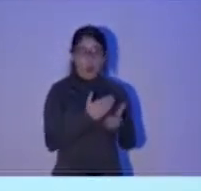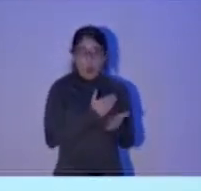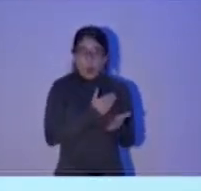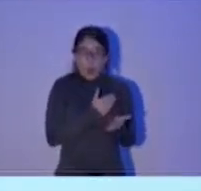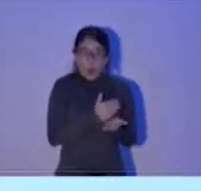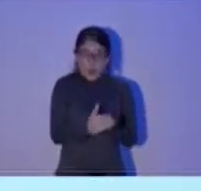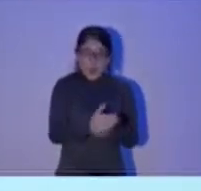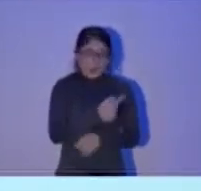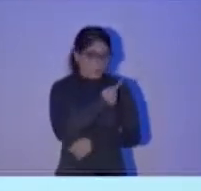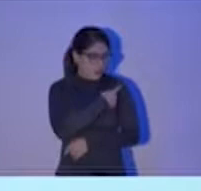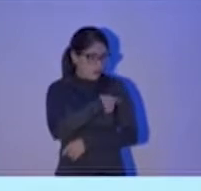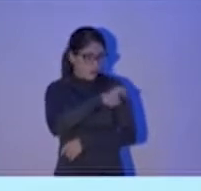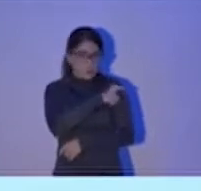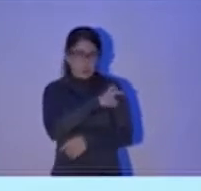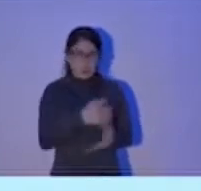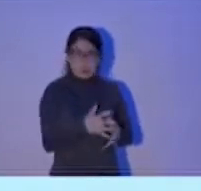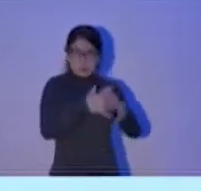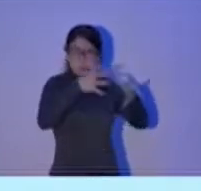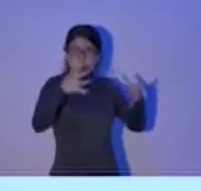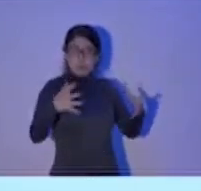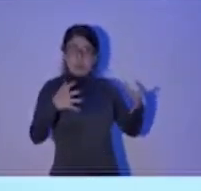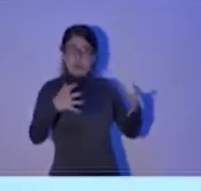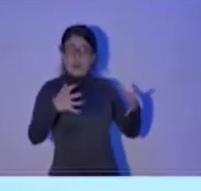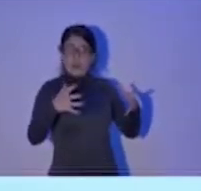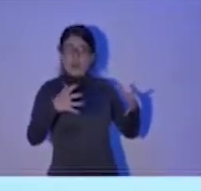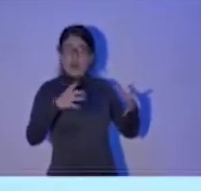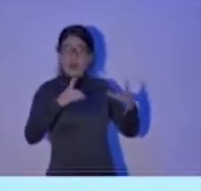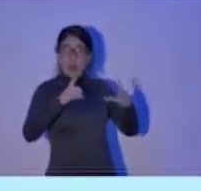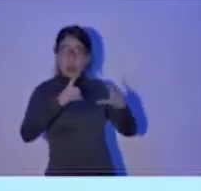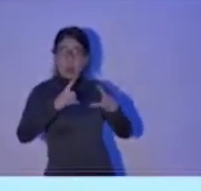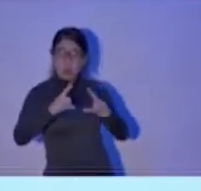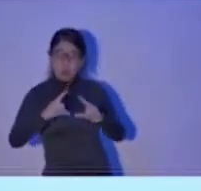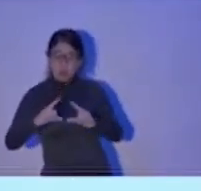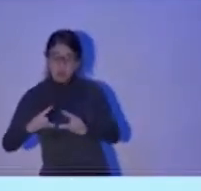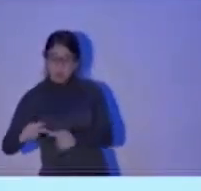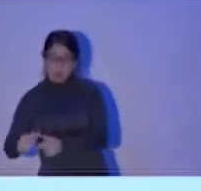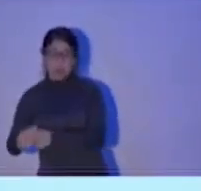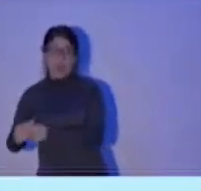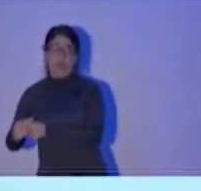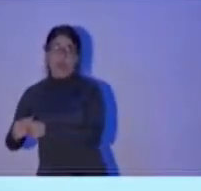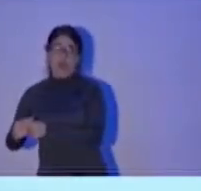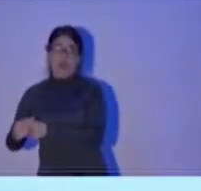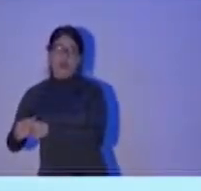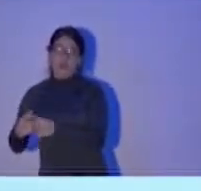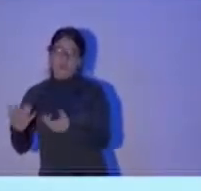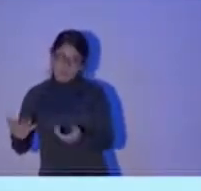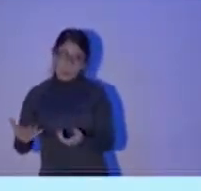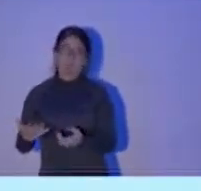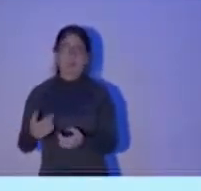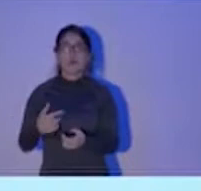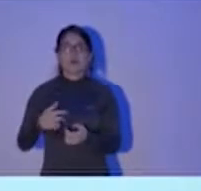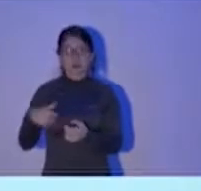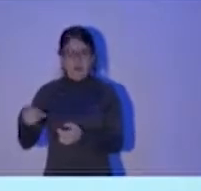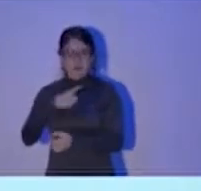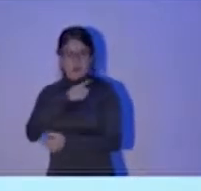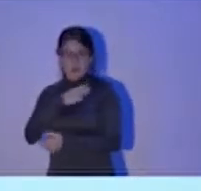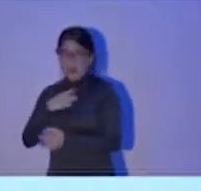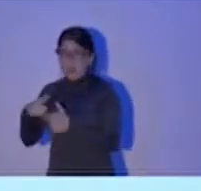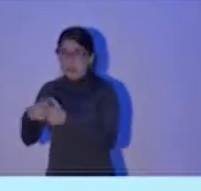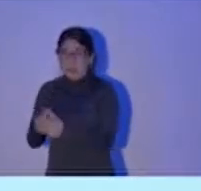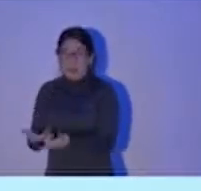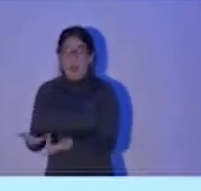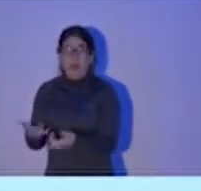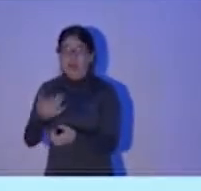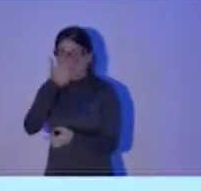ensino médio a gente se perde muito. Então é fundamental que nós tenhamos um currículo de qualidade. Então eu peço que, eventualmente, se vocês estiverem debruçados sobre esse tema, que